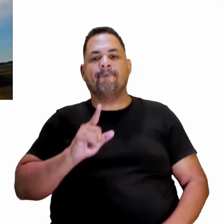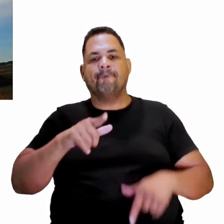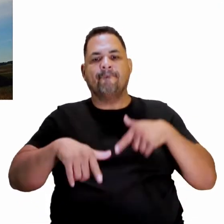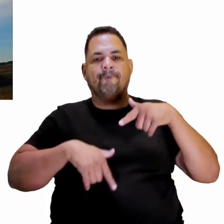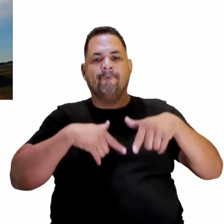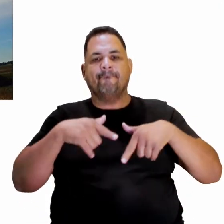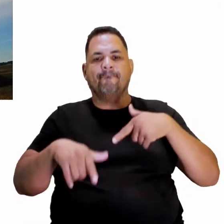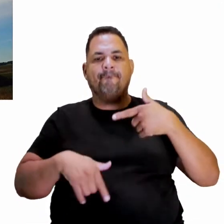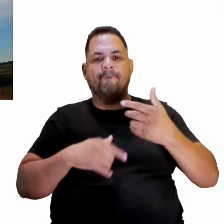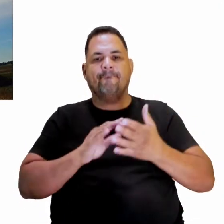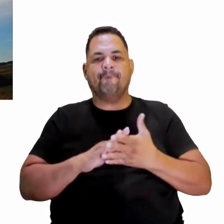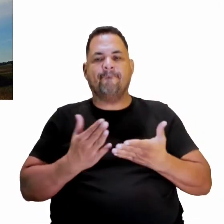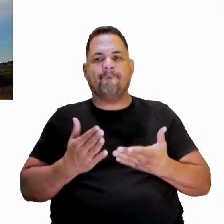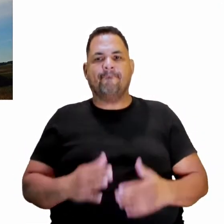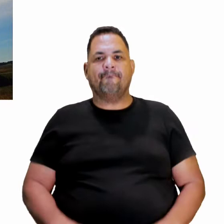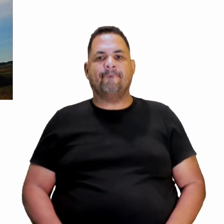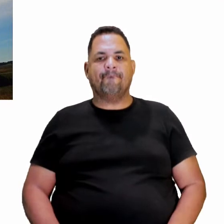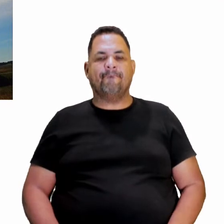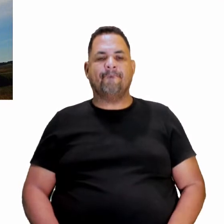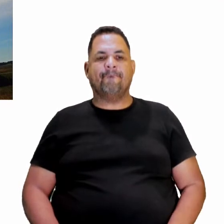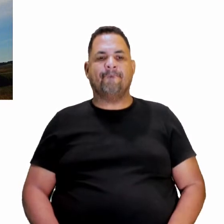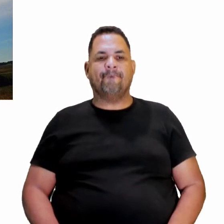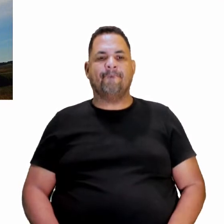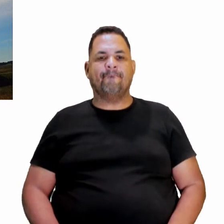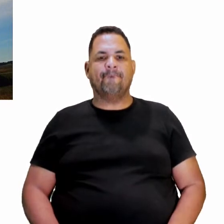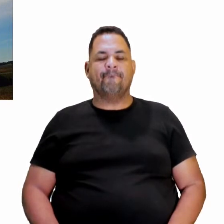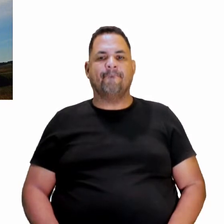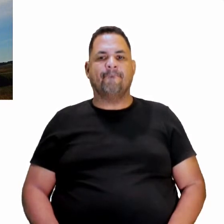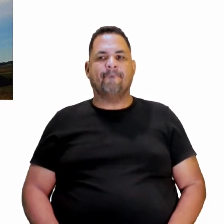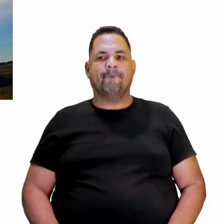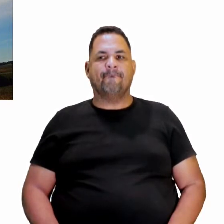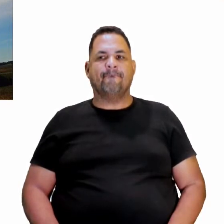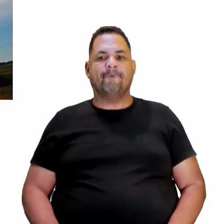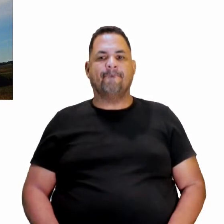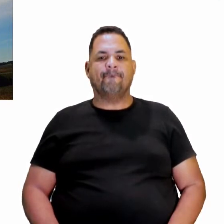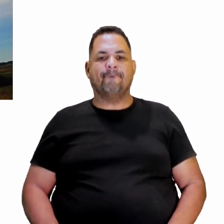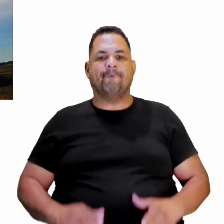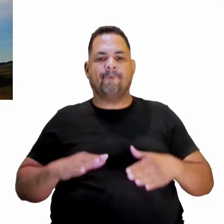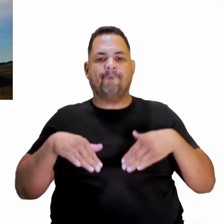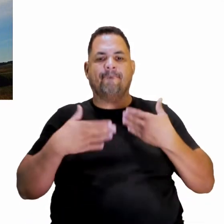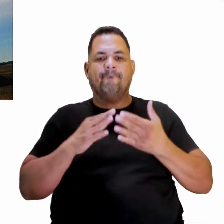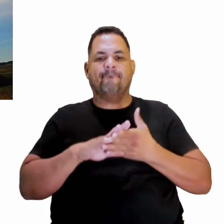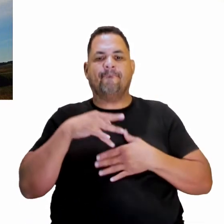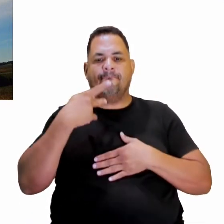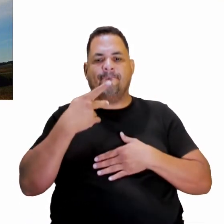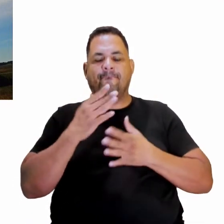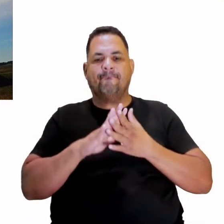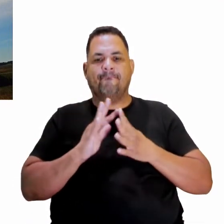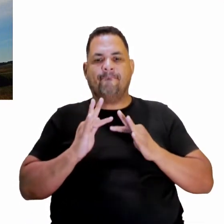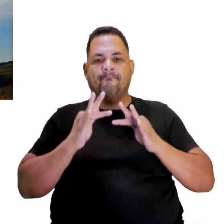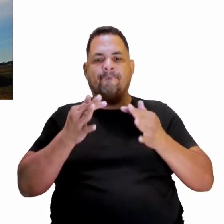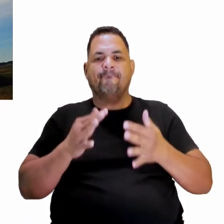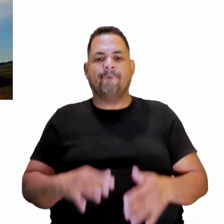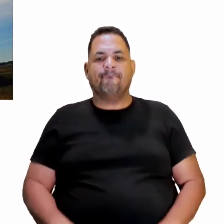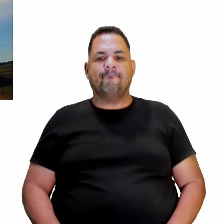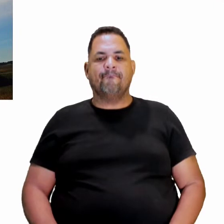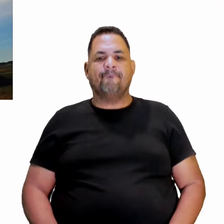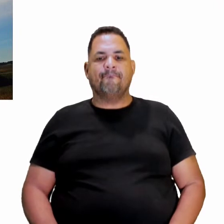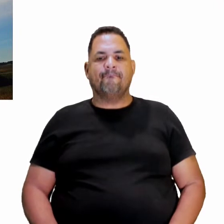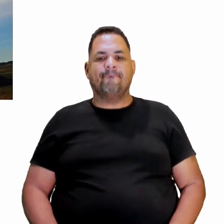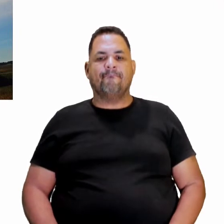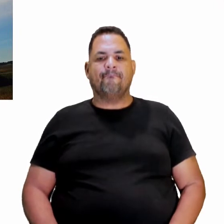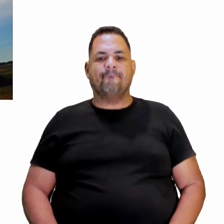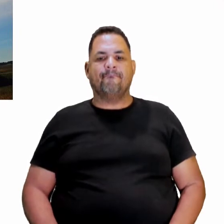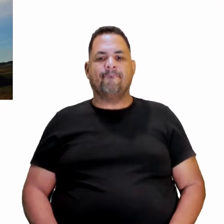trabalhou. Próxima e última, the last one, the last one. Quando eu falo último, esse aqui, ó, the last